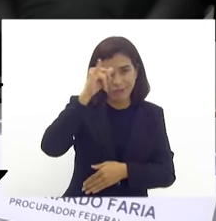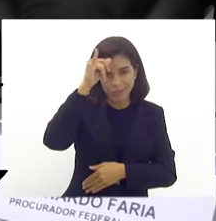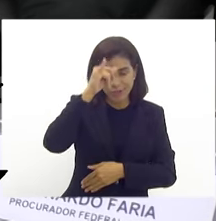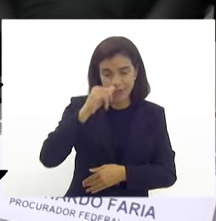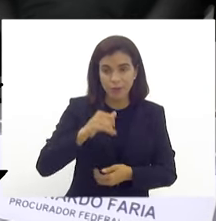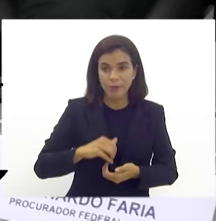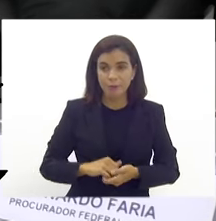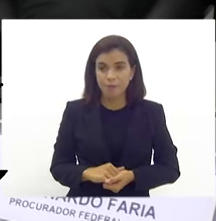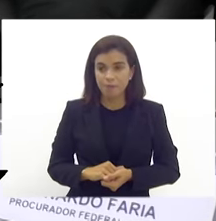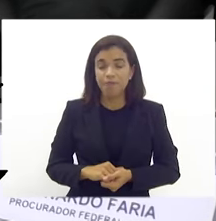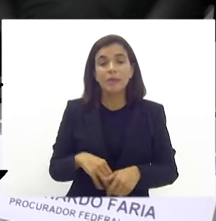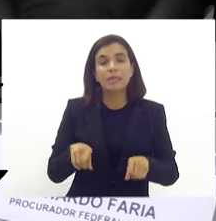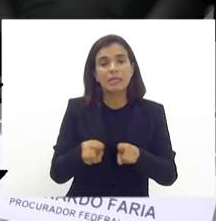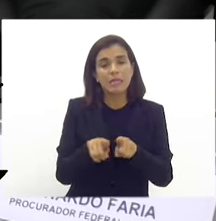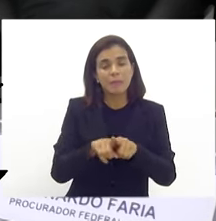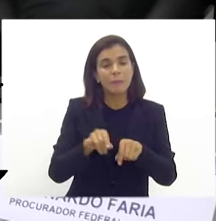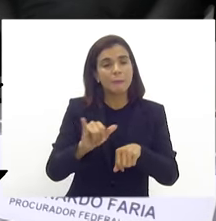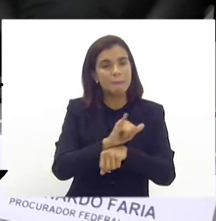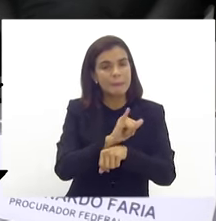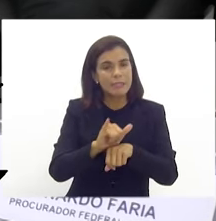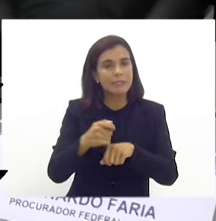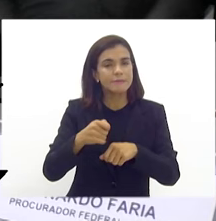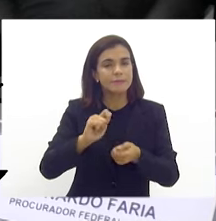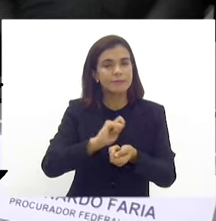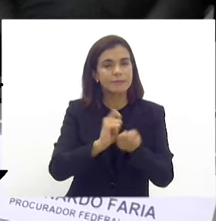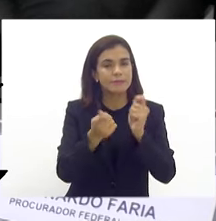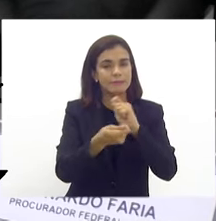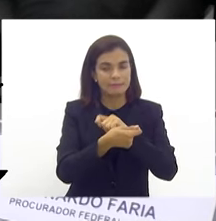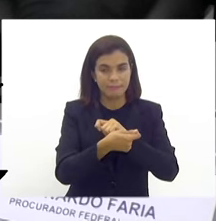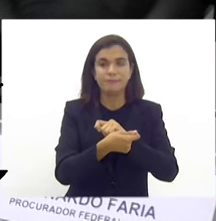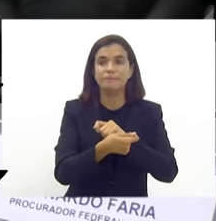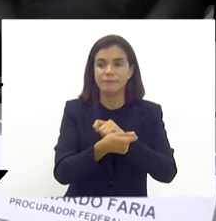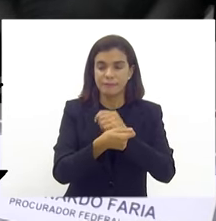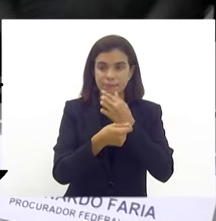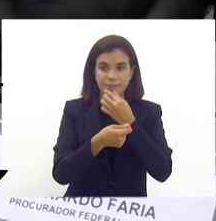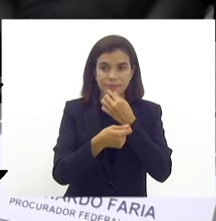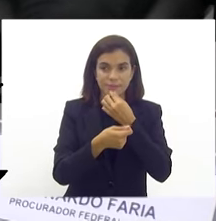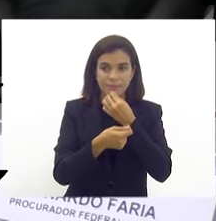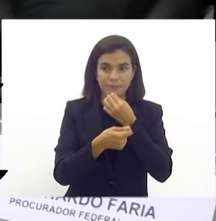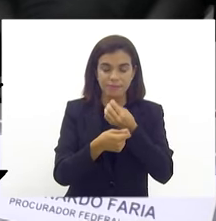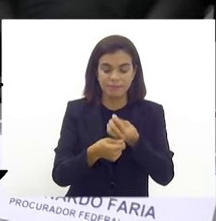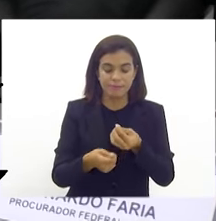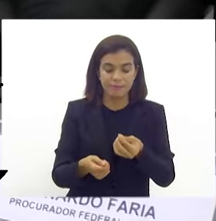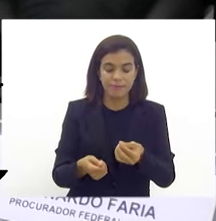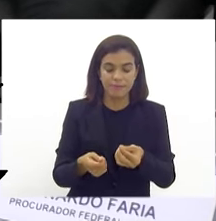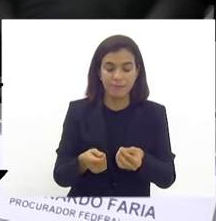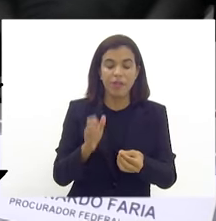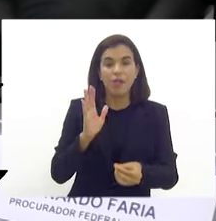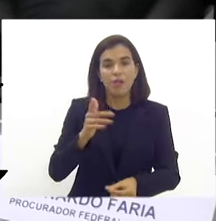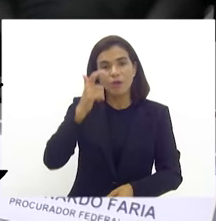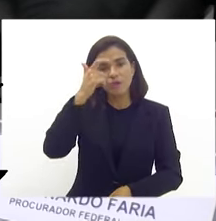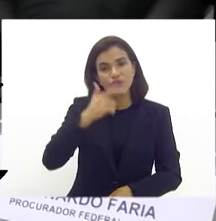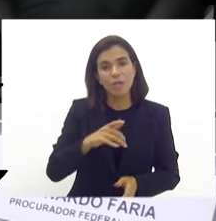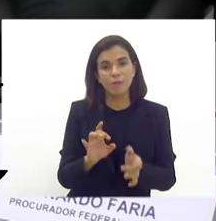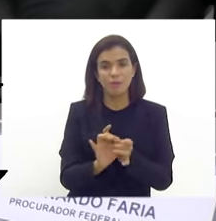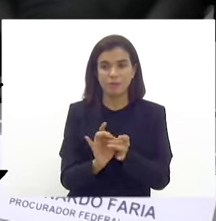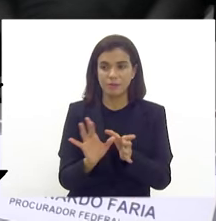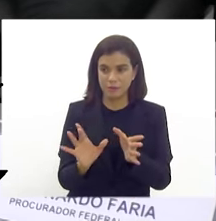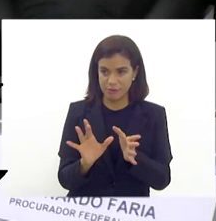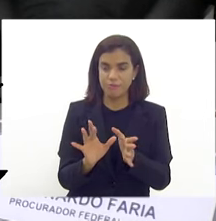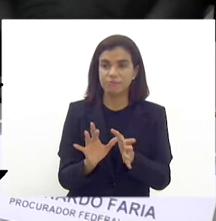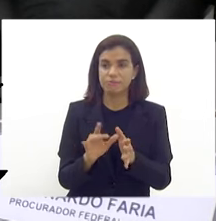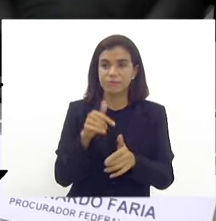eh medidas devem ser adotadas e antes de qualquer resposta eu já me coloco à disposição de